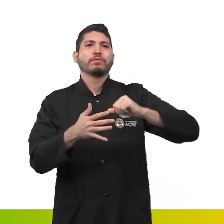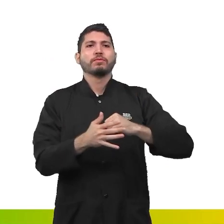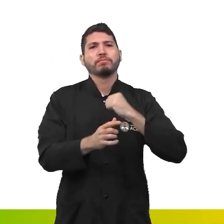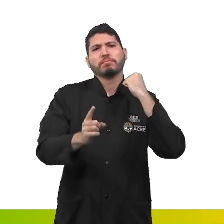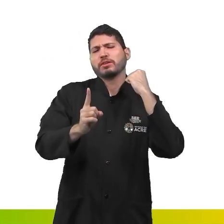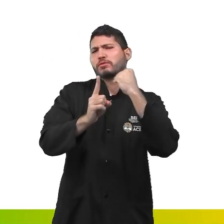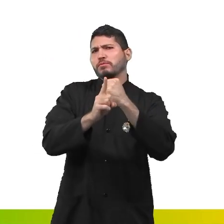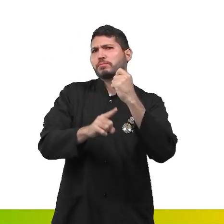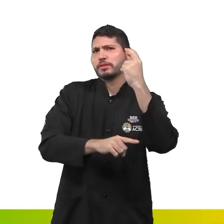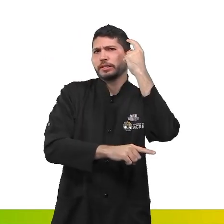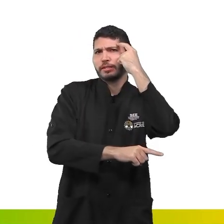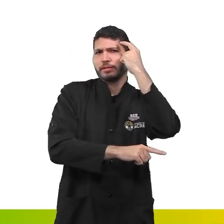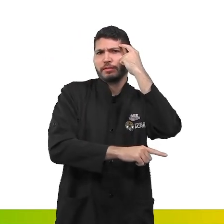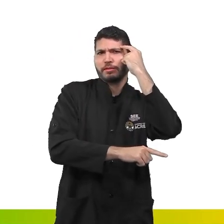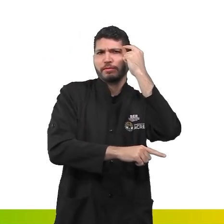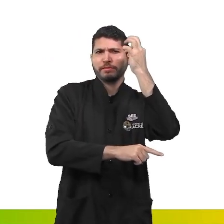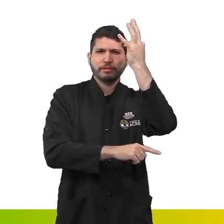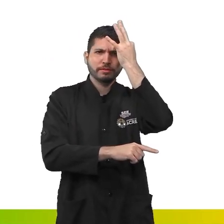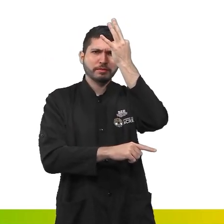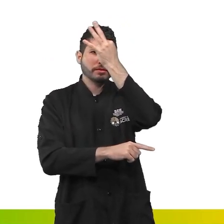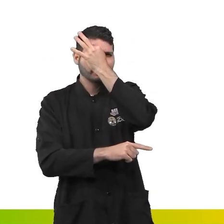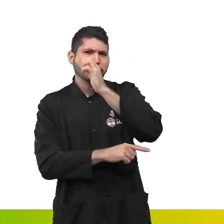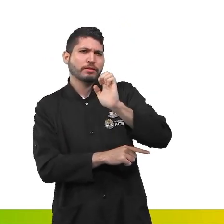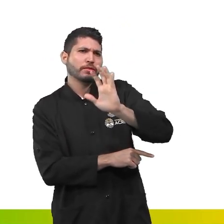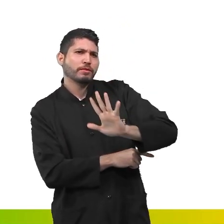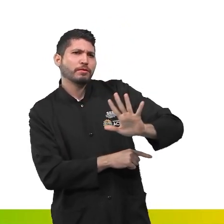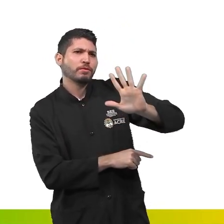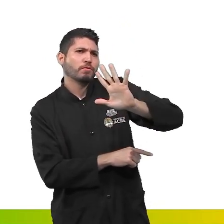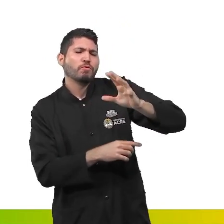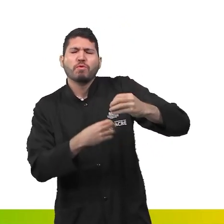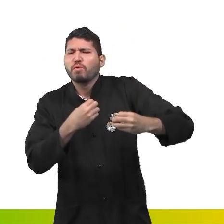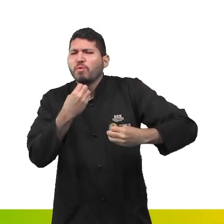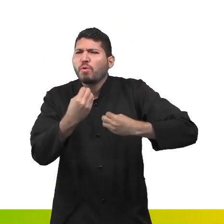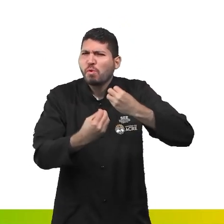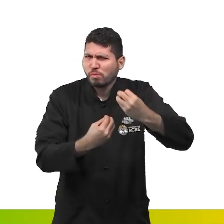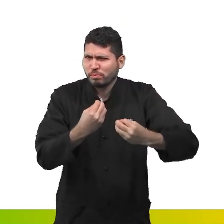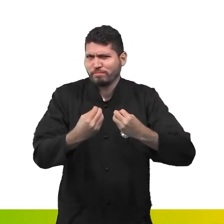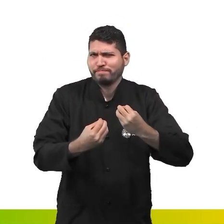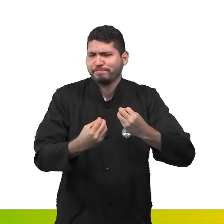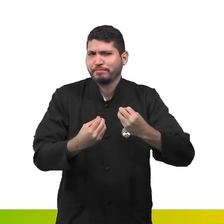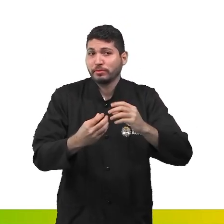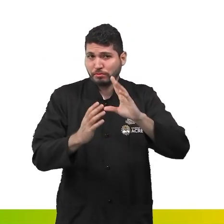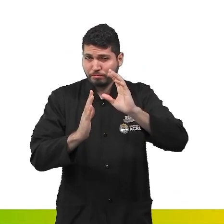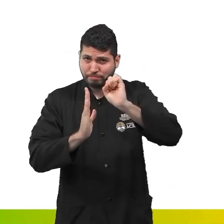filosófico europeu no século XVI